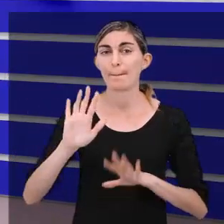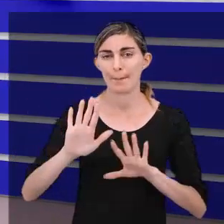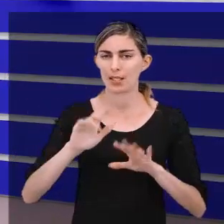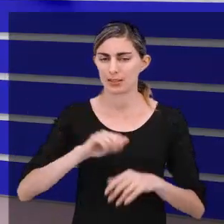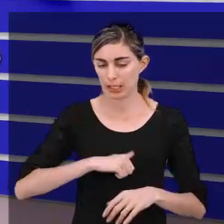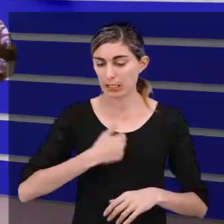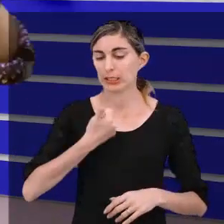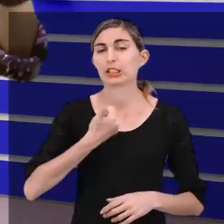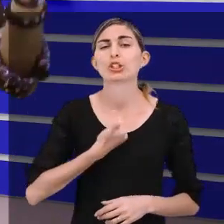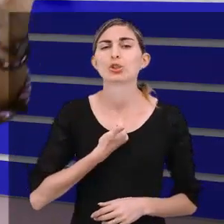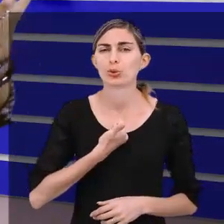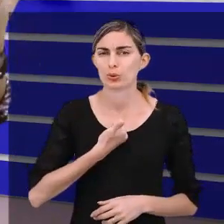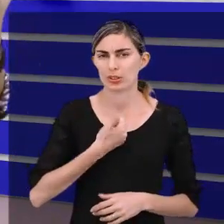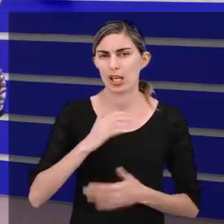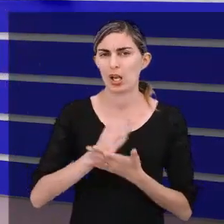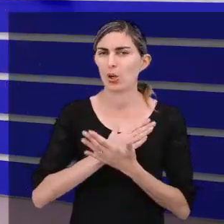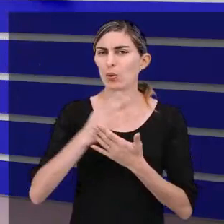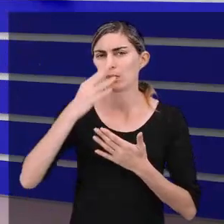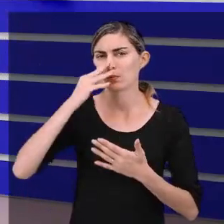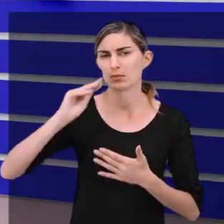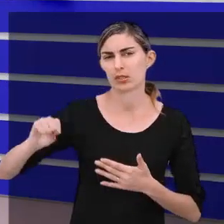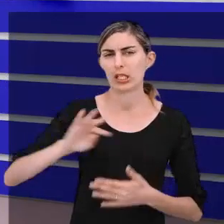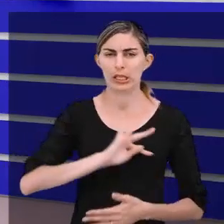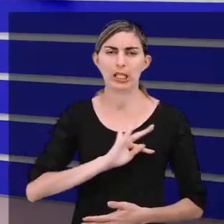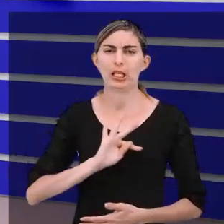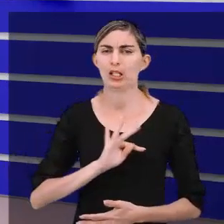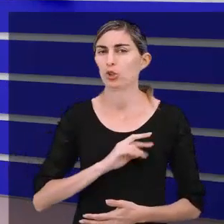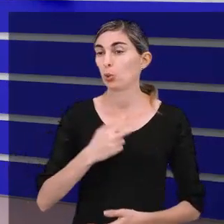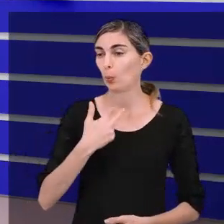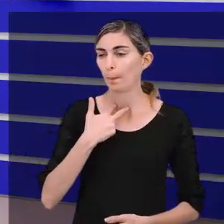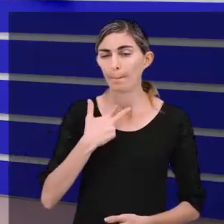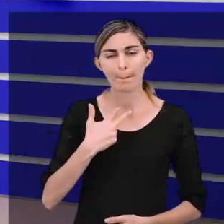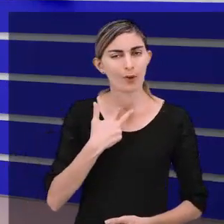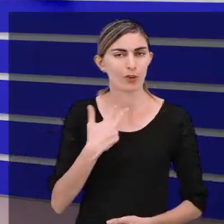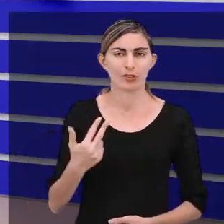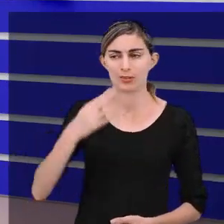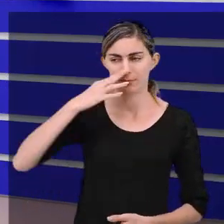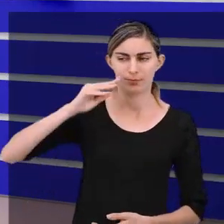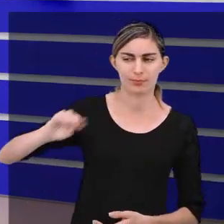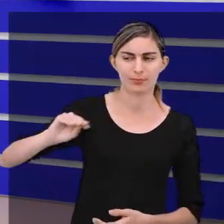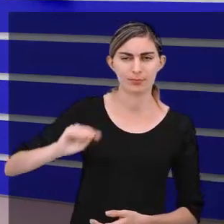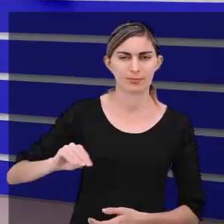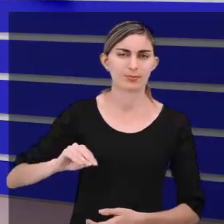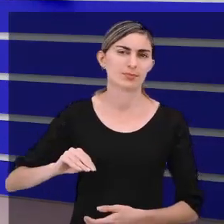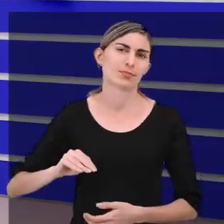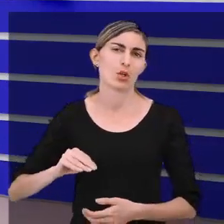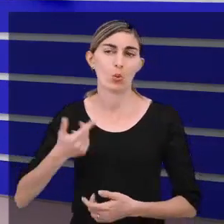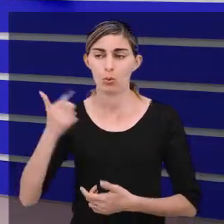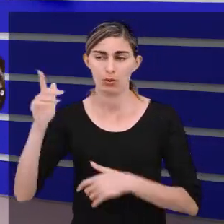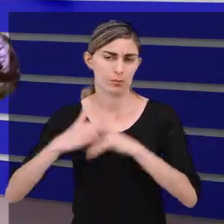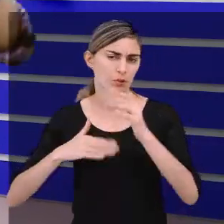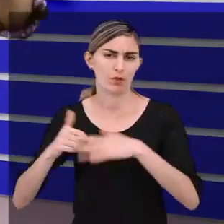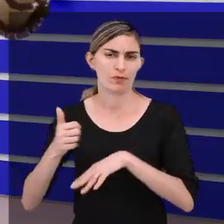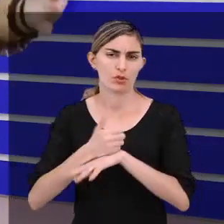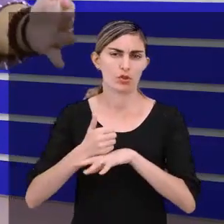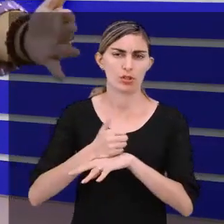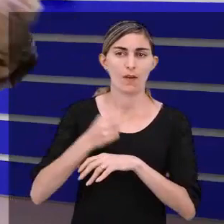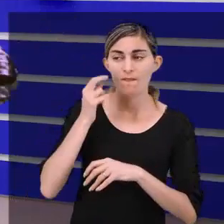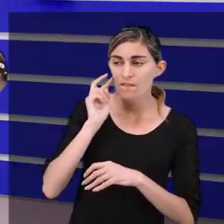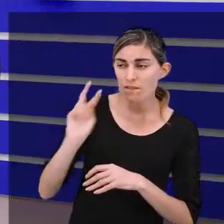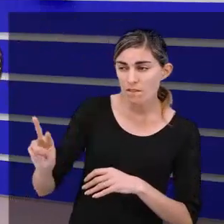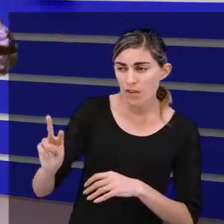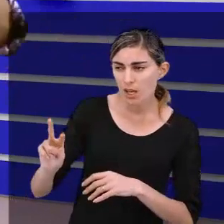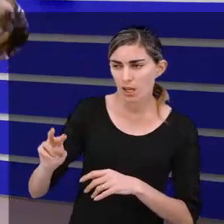atitude de ignorar. O técnico jamais pode ignorar. O técnico e outros profissionais também. Jamais ele pode ter uma atitude de ver